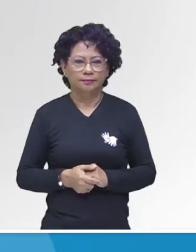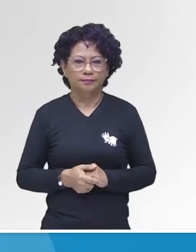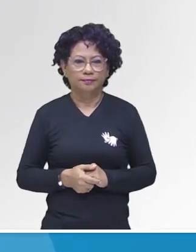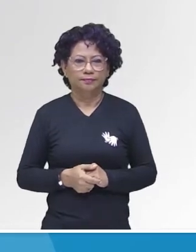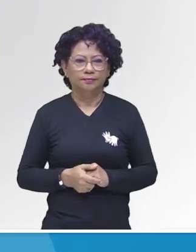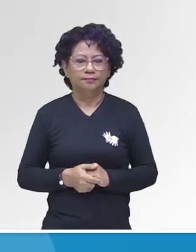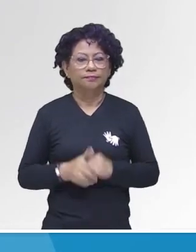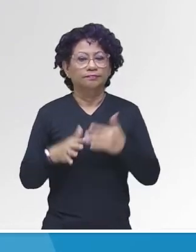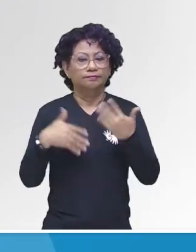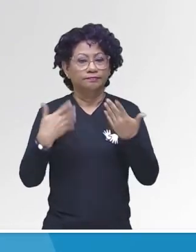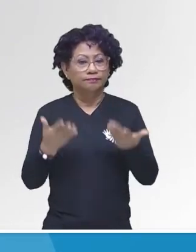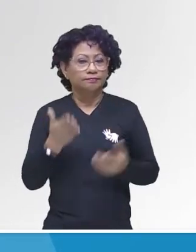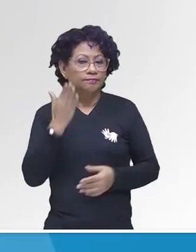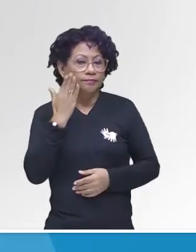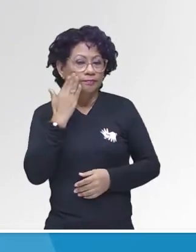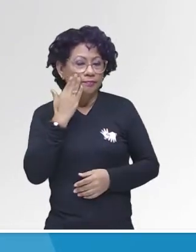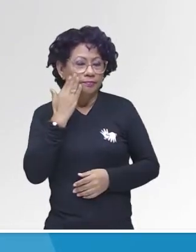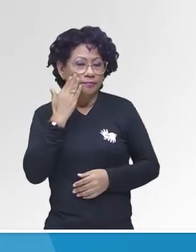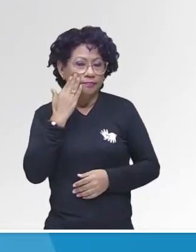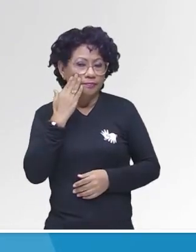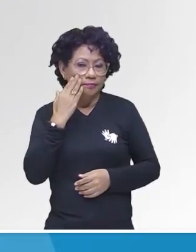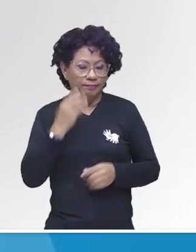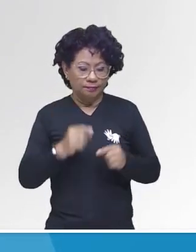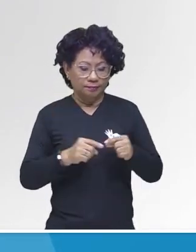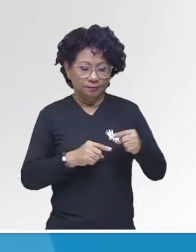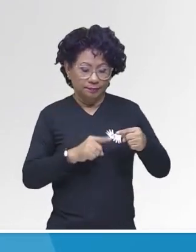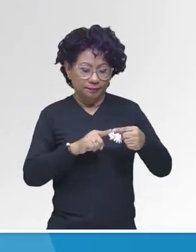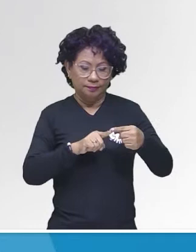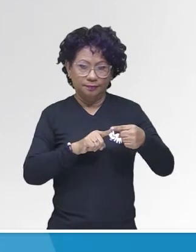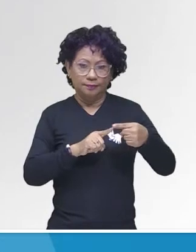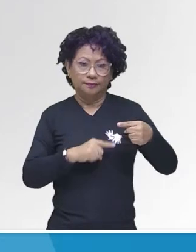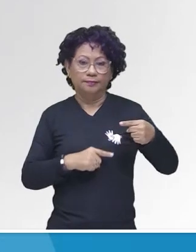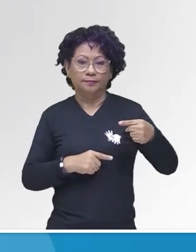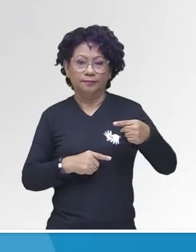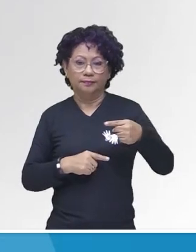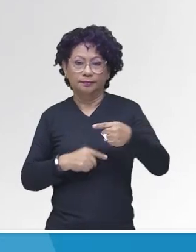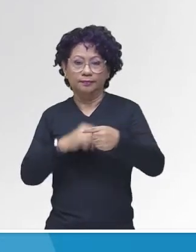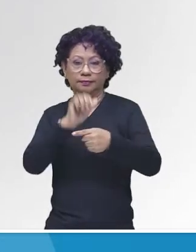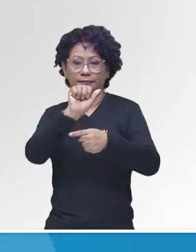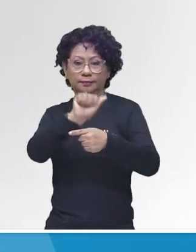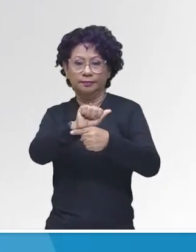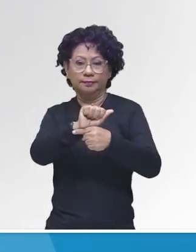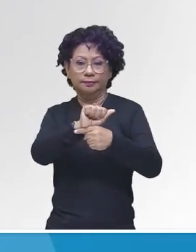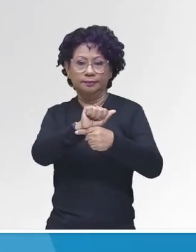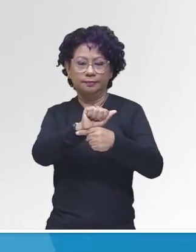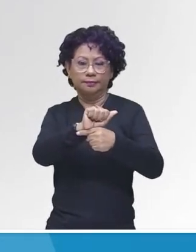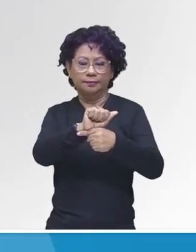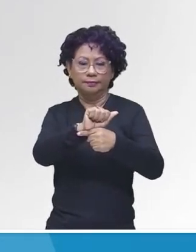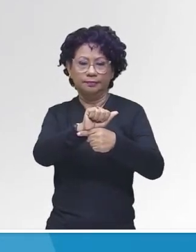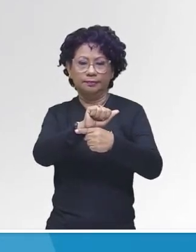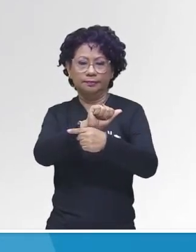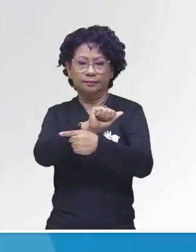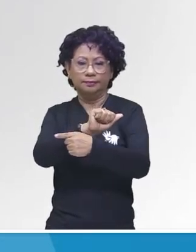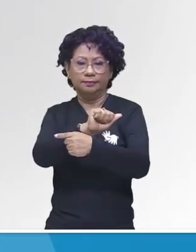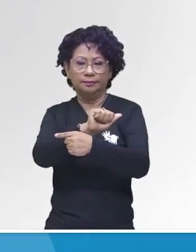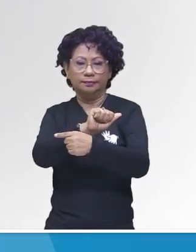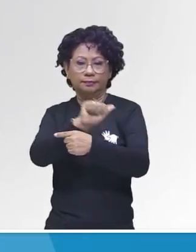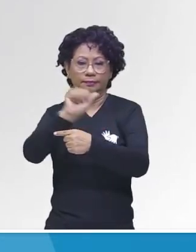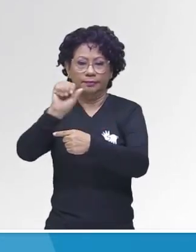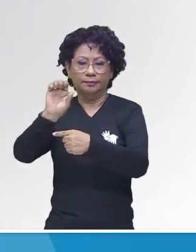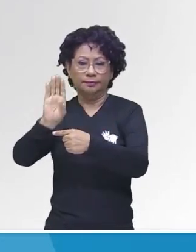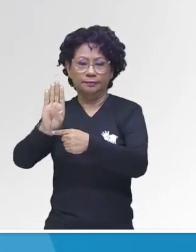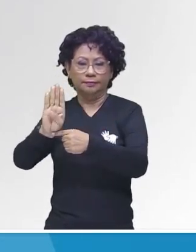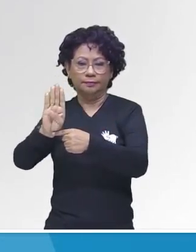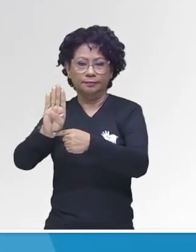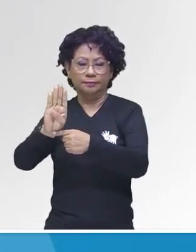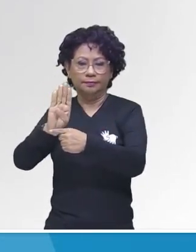Muito bem, então vocês estão vendo aí os pontos A, B e C, tá? Por que a gente pode dizer que eles são colineares?